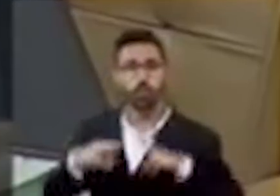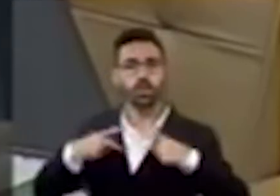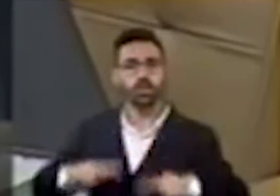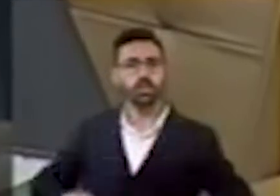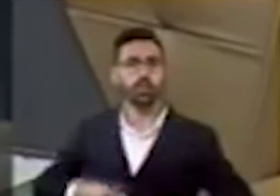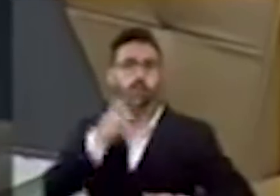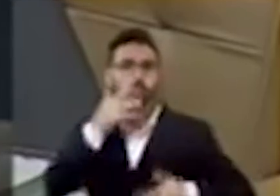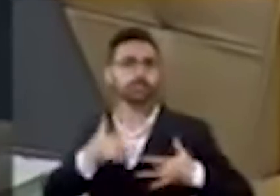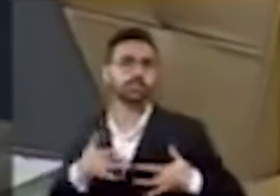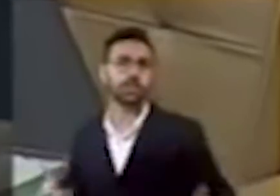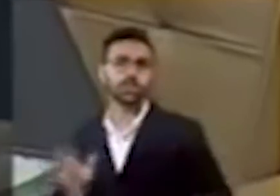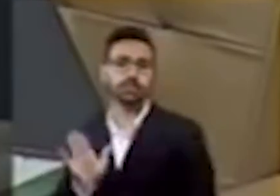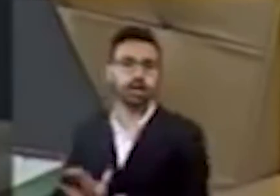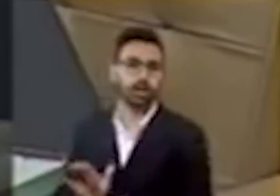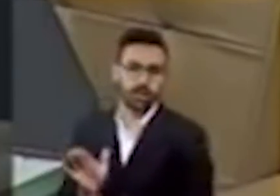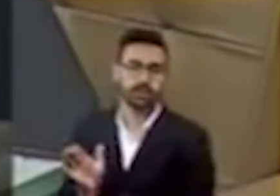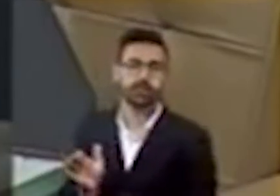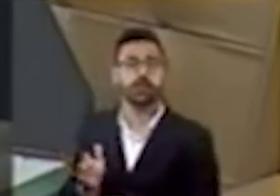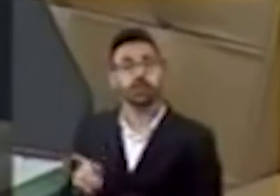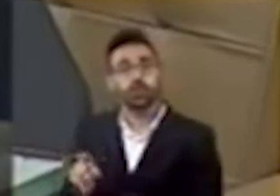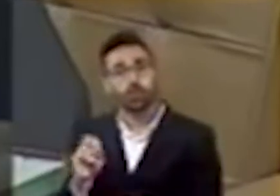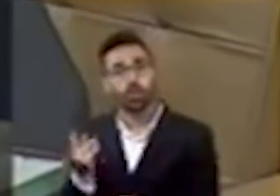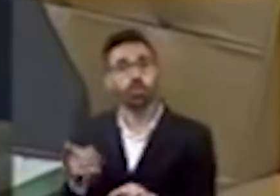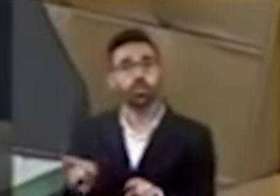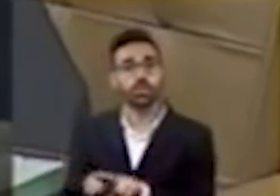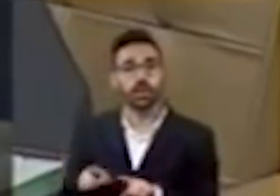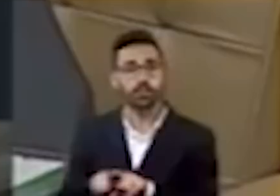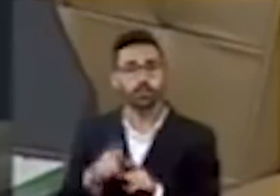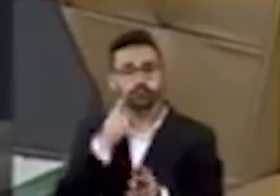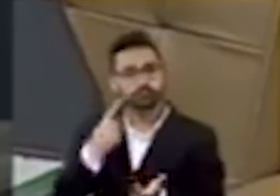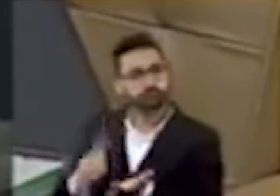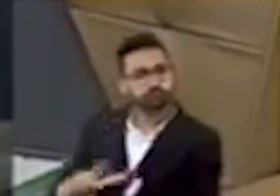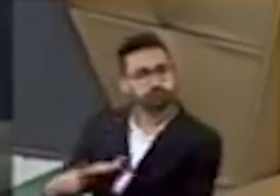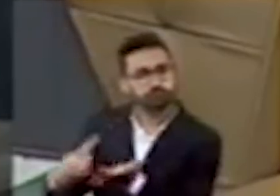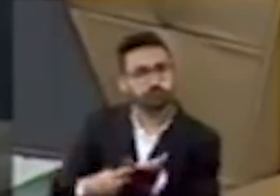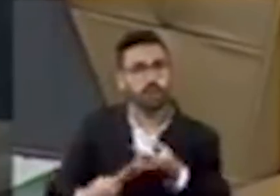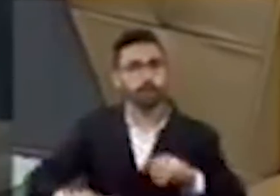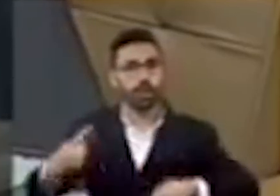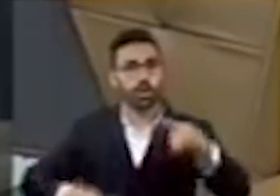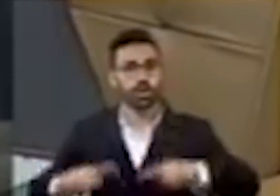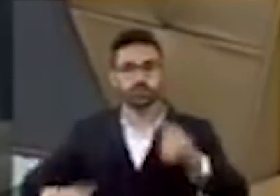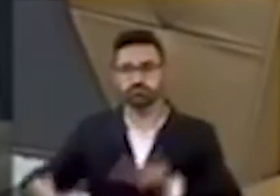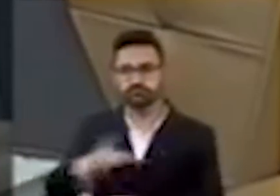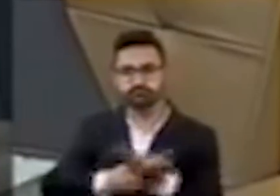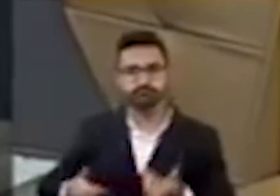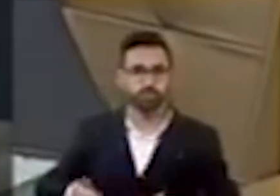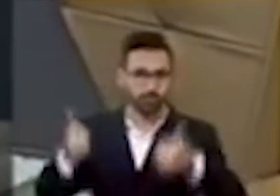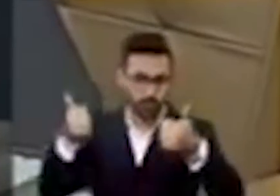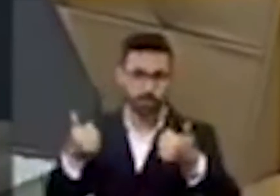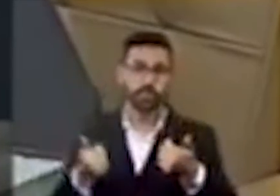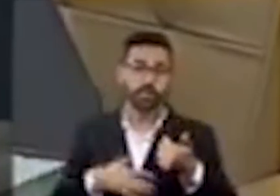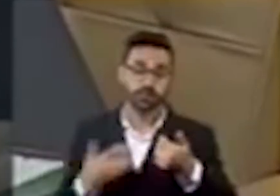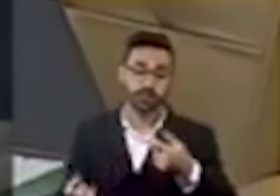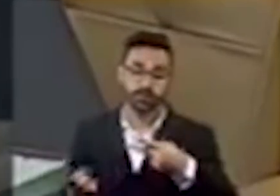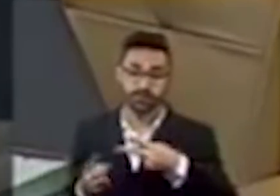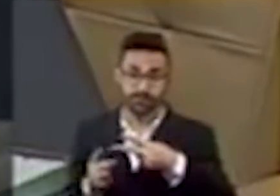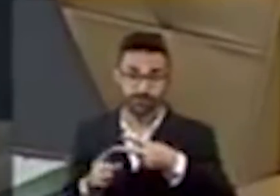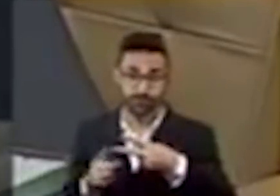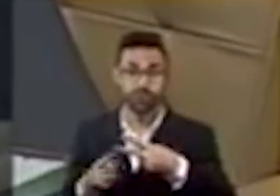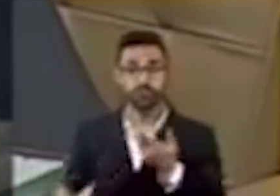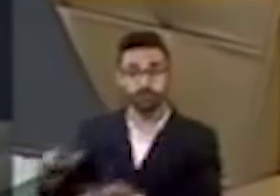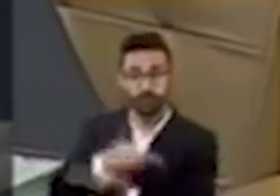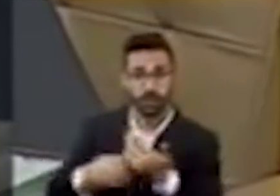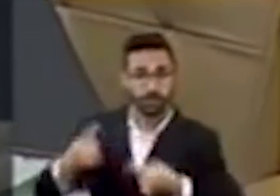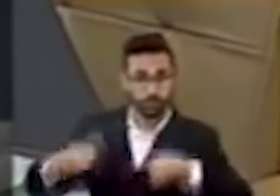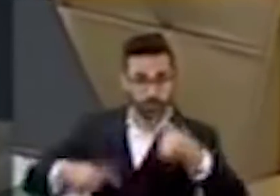misericórdia ou de conciliação política. Essa segunda justificativa se alinha com aquela